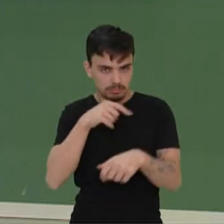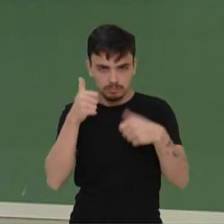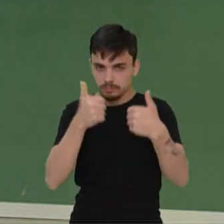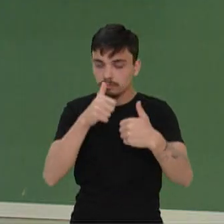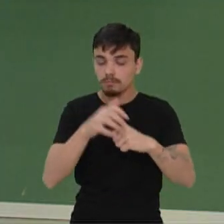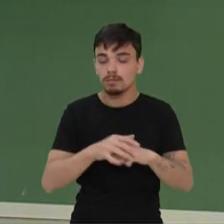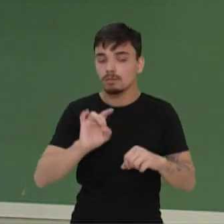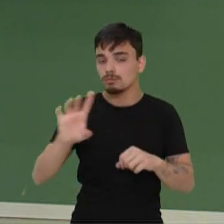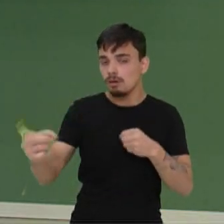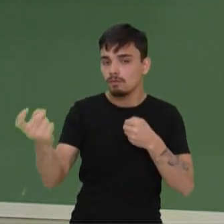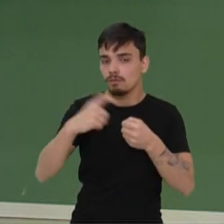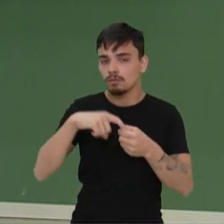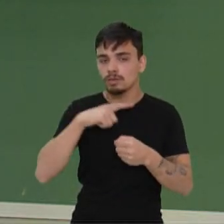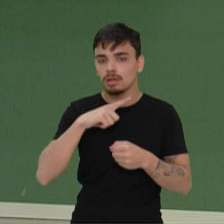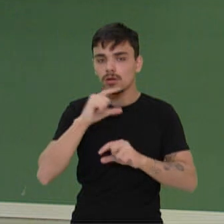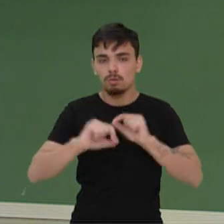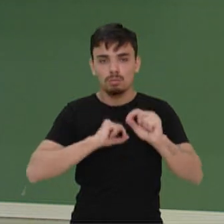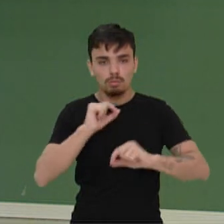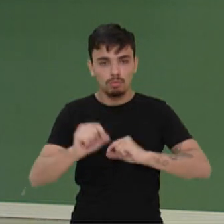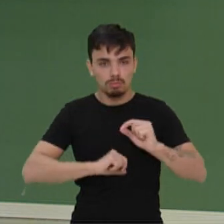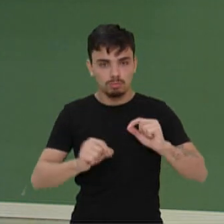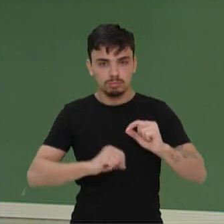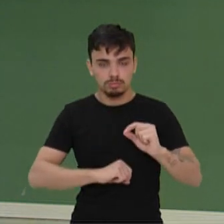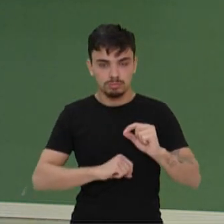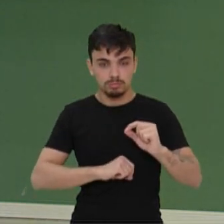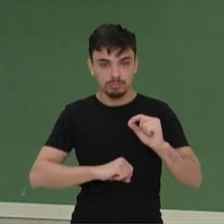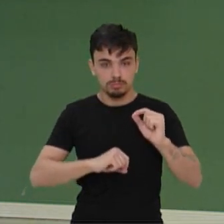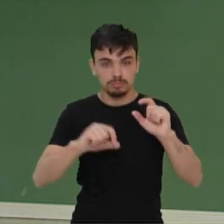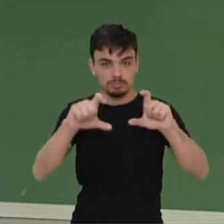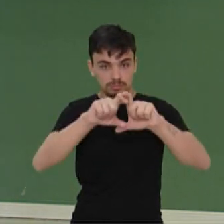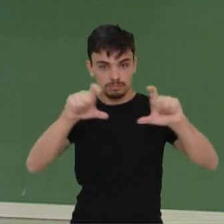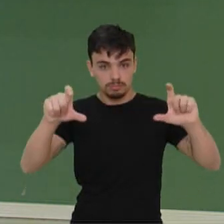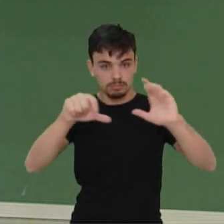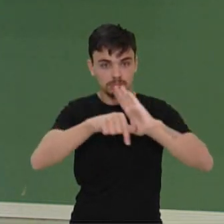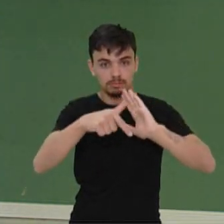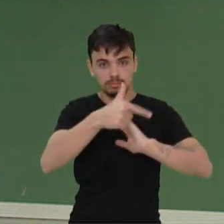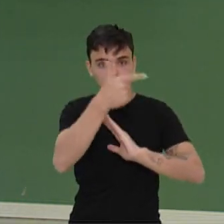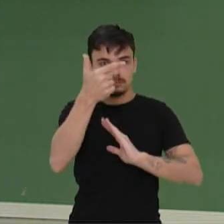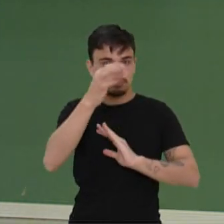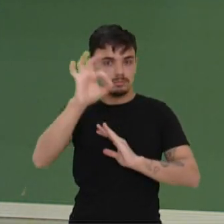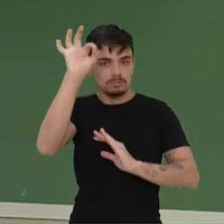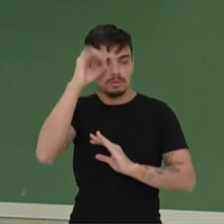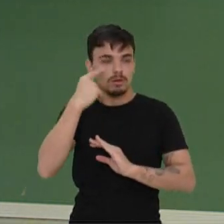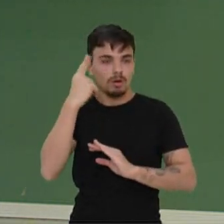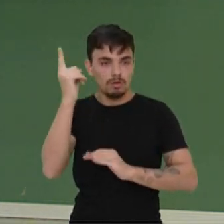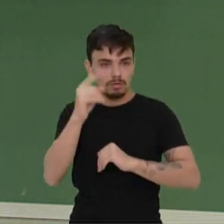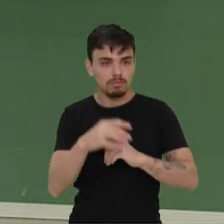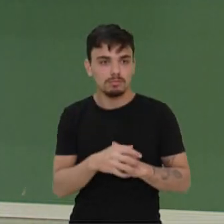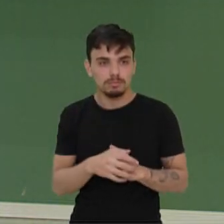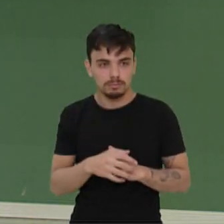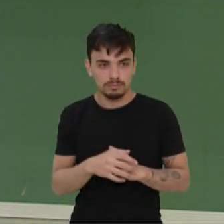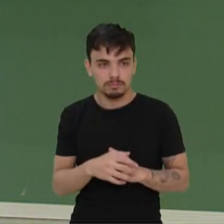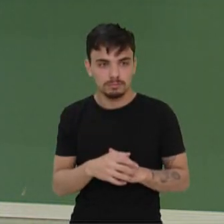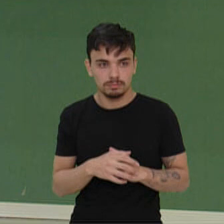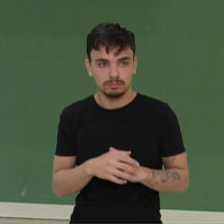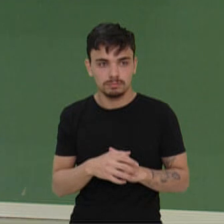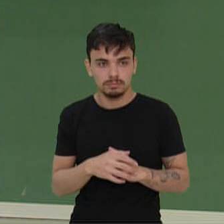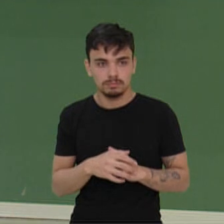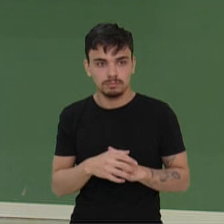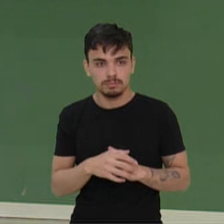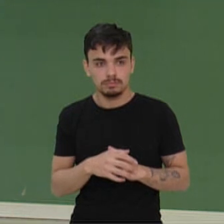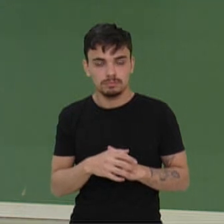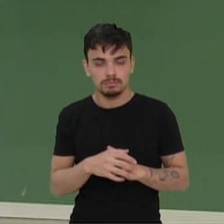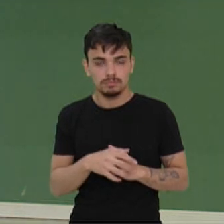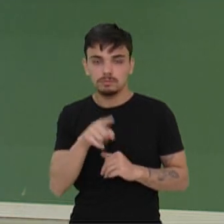Então, só retomando aqui, né, que da função quadrática, nós temos isso aqui como lei de formação, né, f de x igual a x² mais bx mais